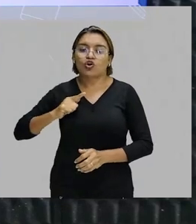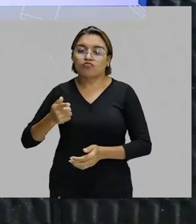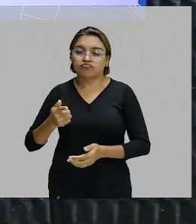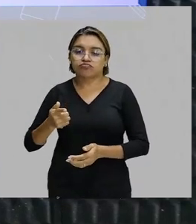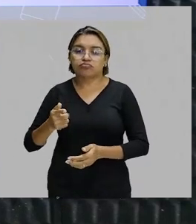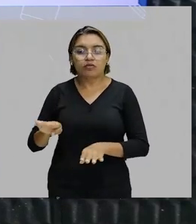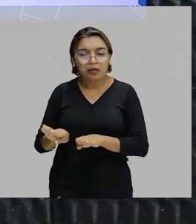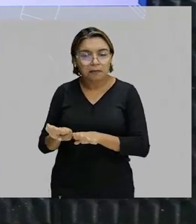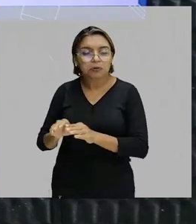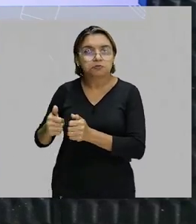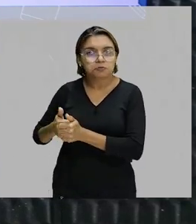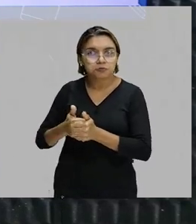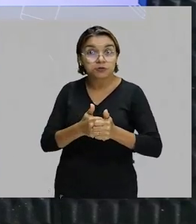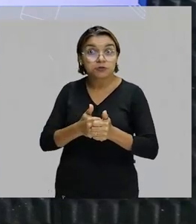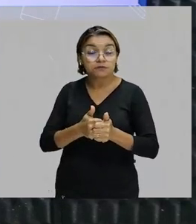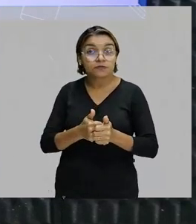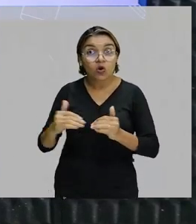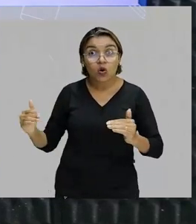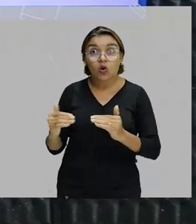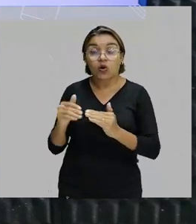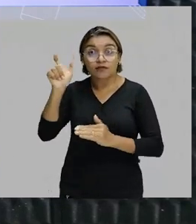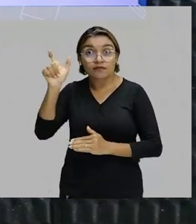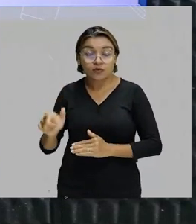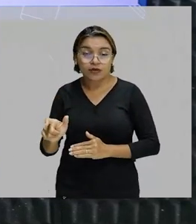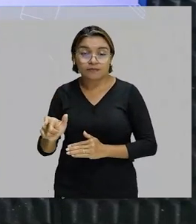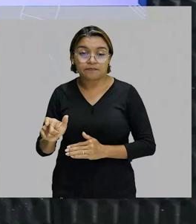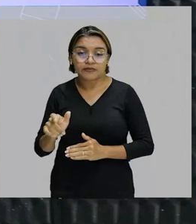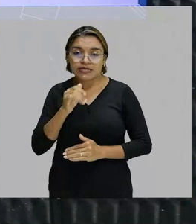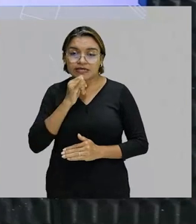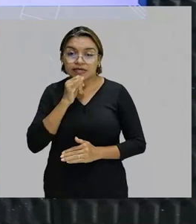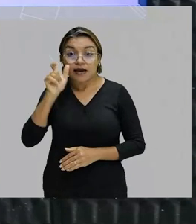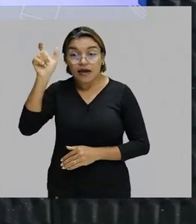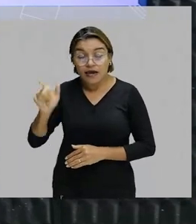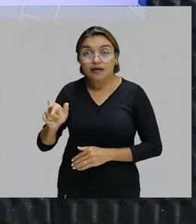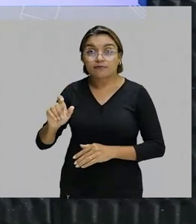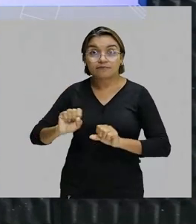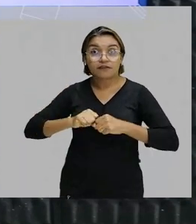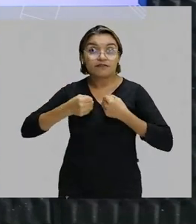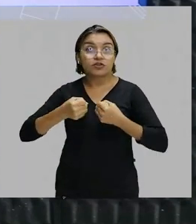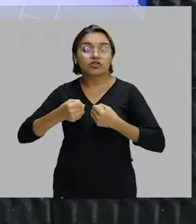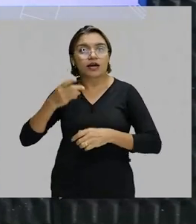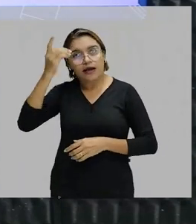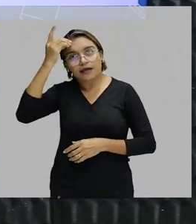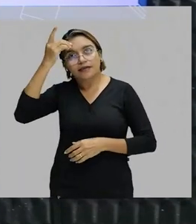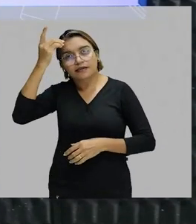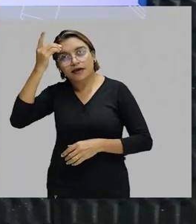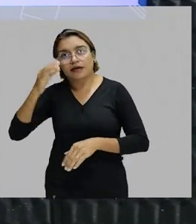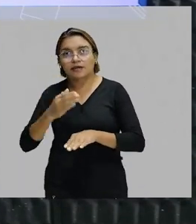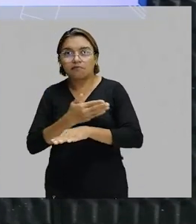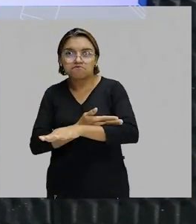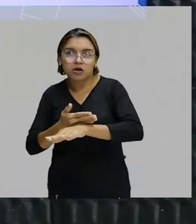arianismo Então olha só o gubin já defendia a ideia da supremacia branca e aí depois outros